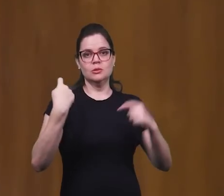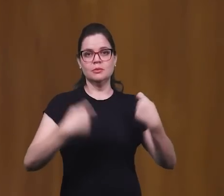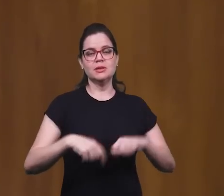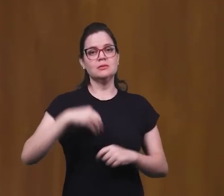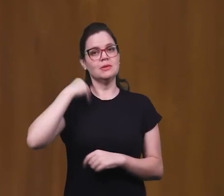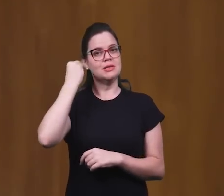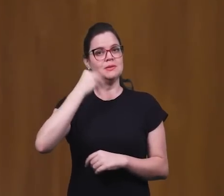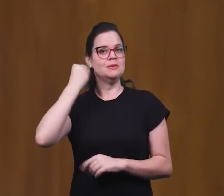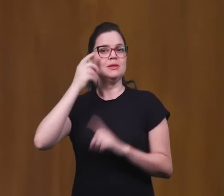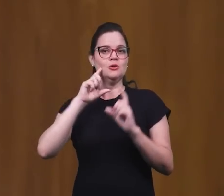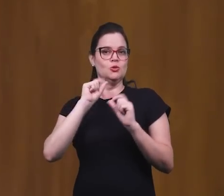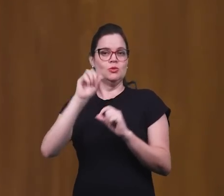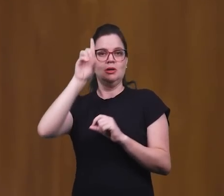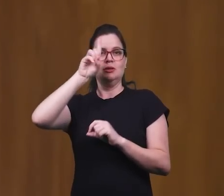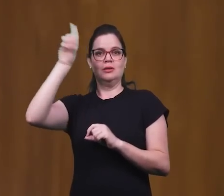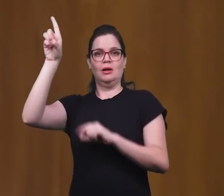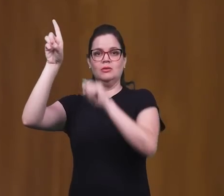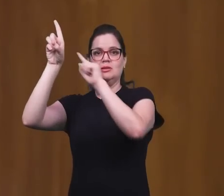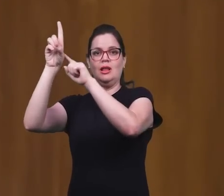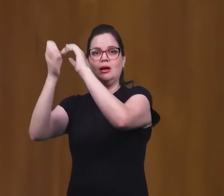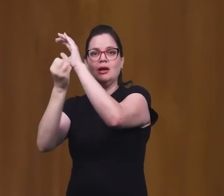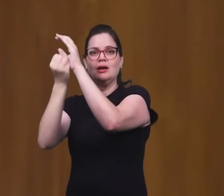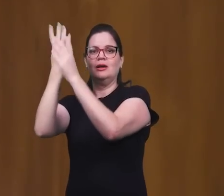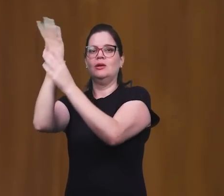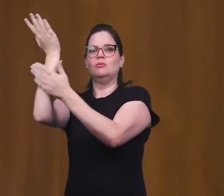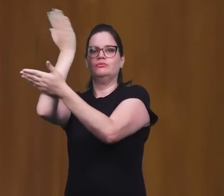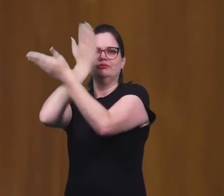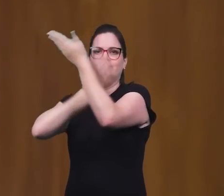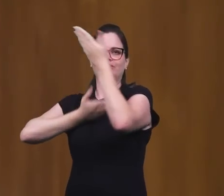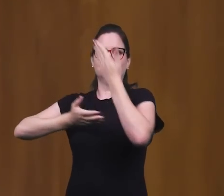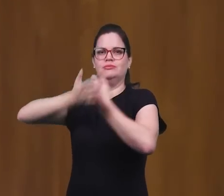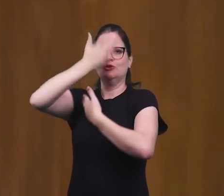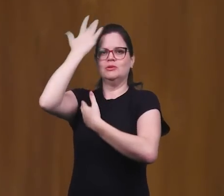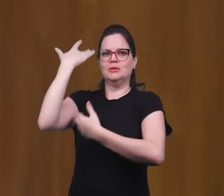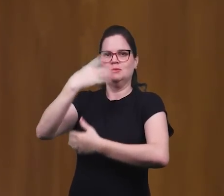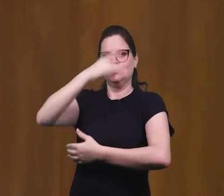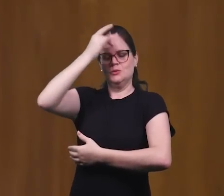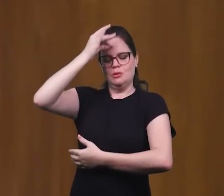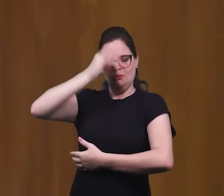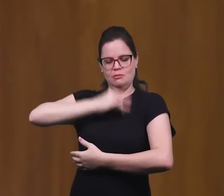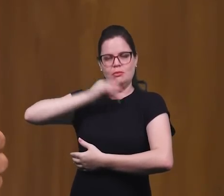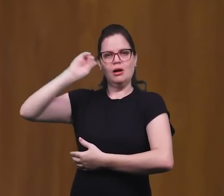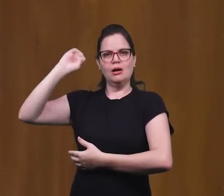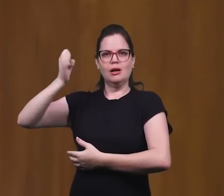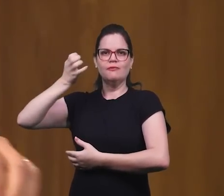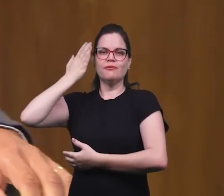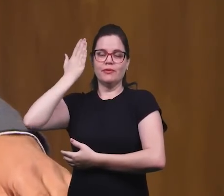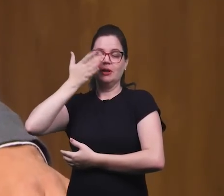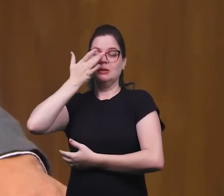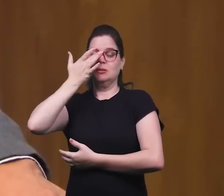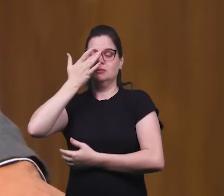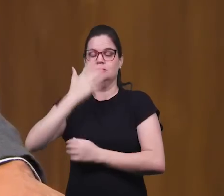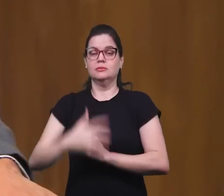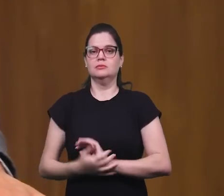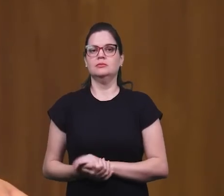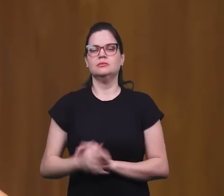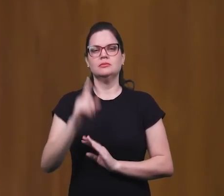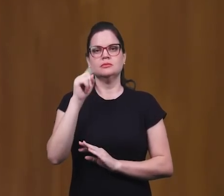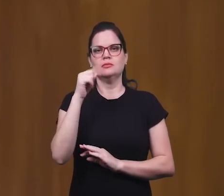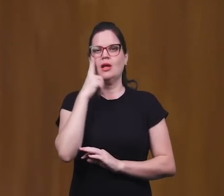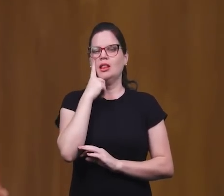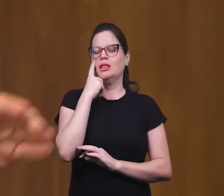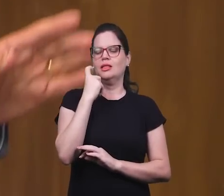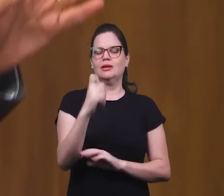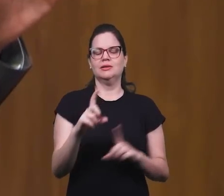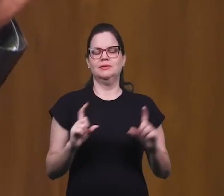louvor ele seja produzido em nós pelo Espírito Santo. E é muito interessante